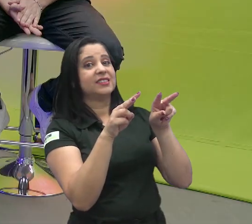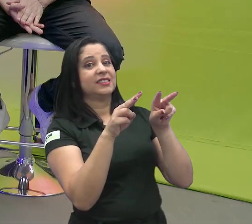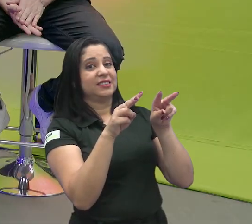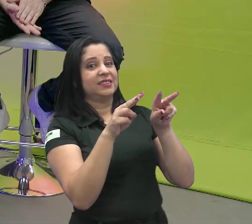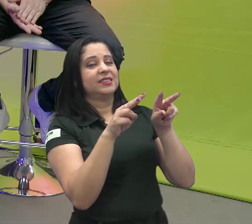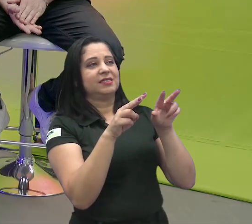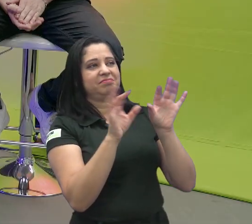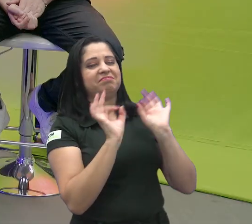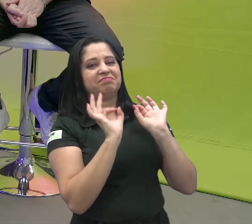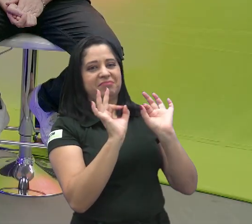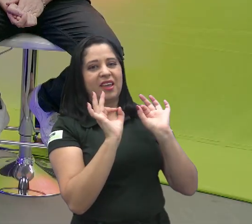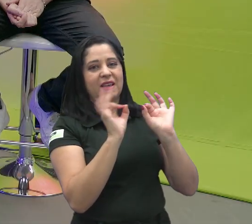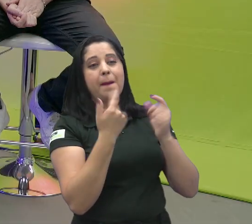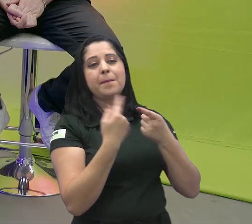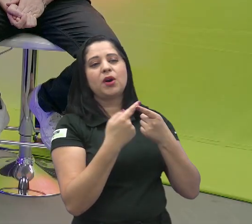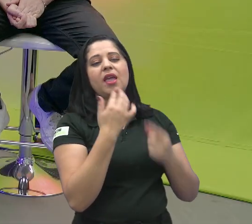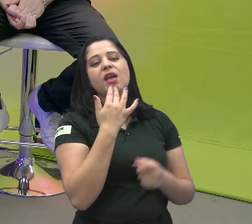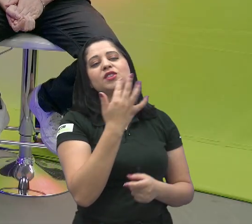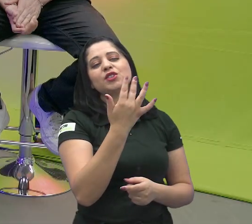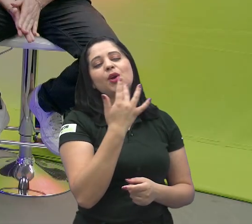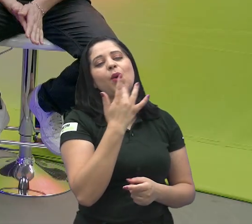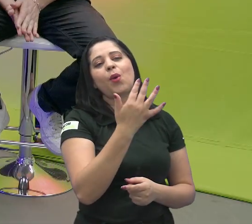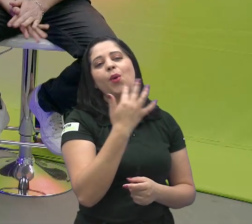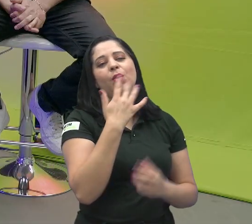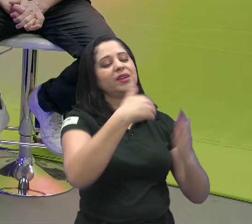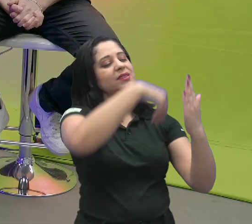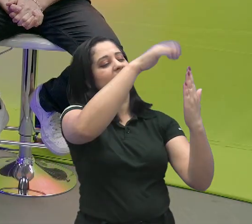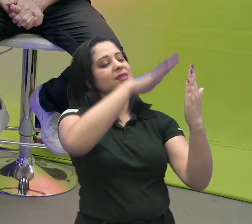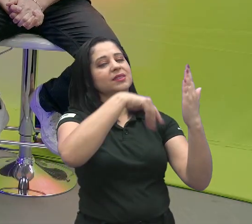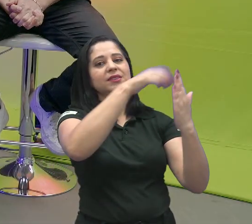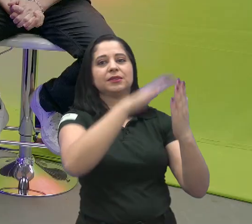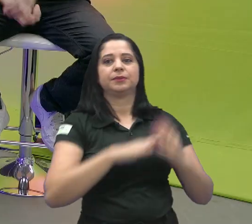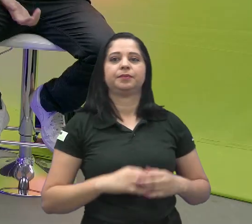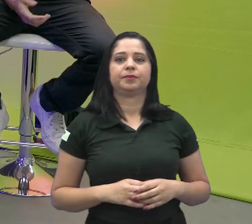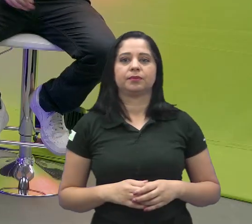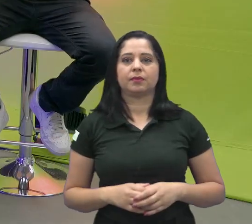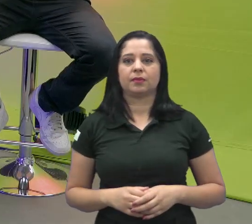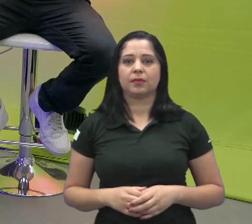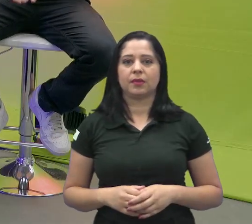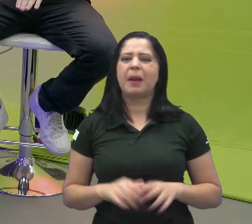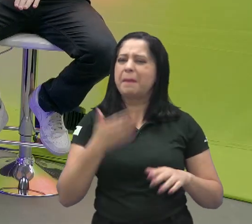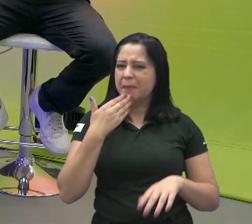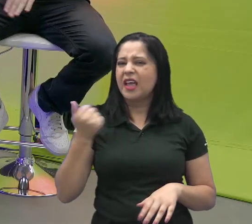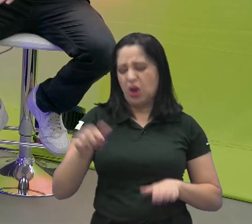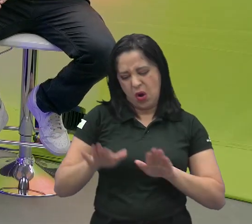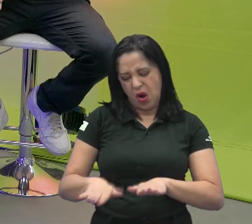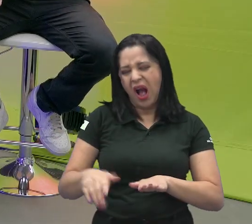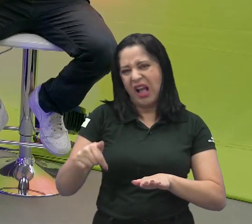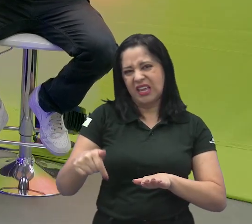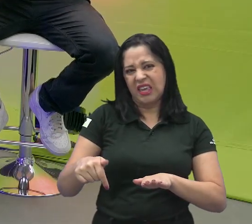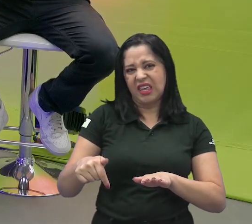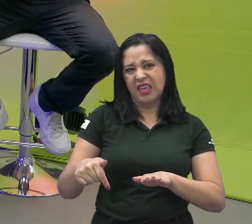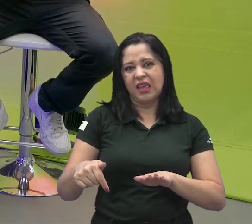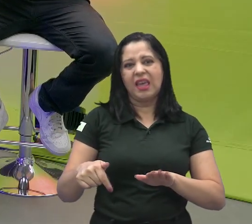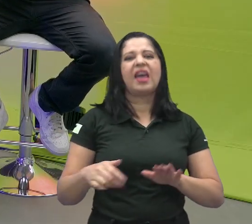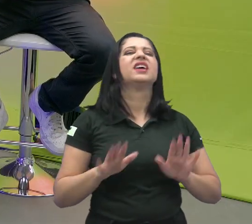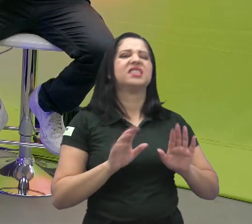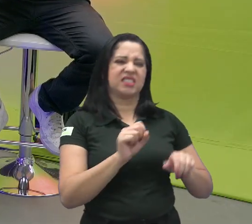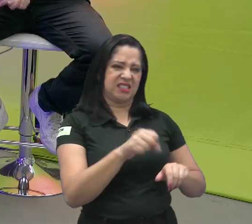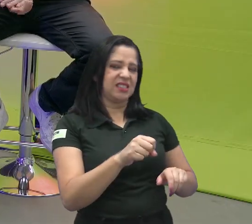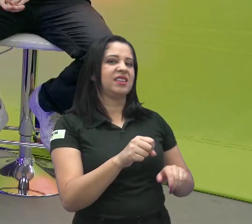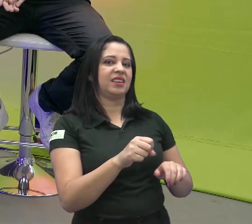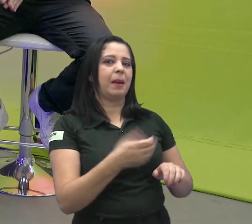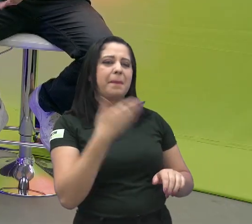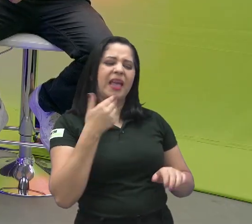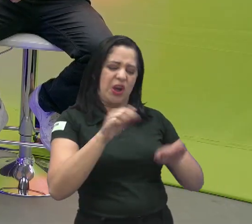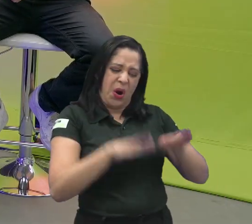vai ficar bonita, mas vai ficar muito mais bonita com as cores ali que a Érica colocou na parede. Melhor aqui no cenário, no chão, no sob chão, controle, né?